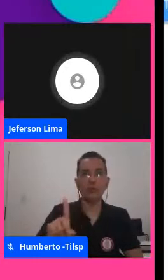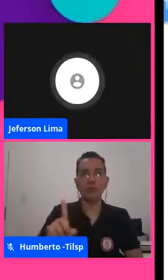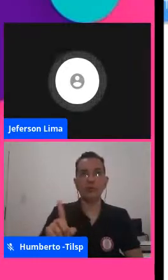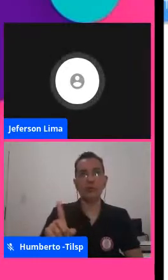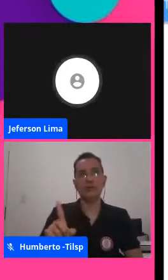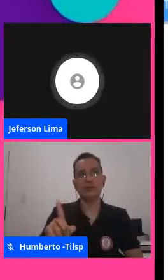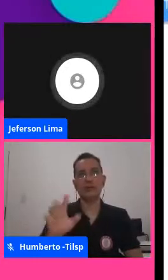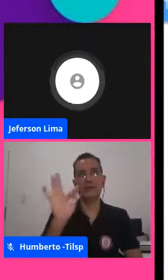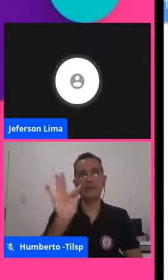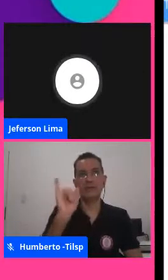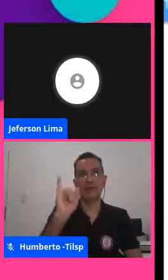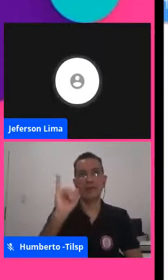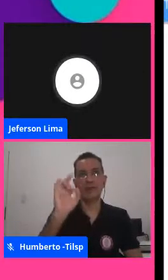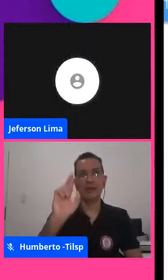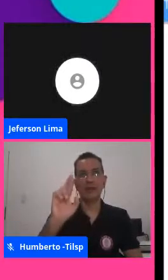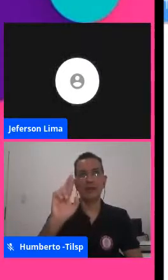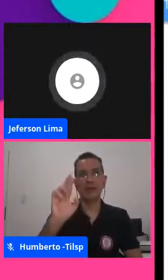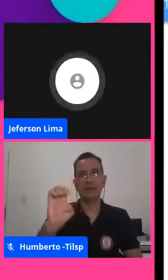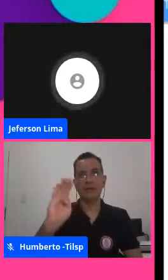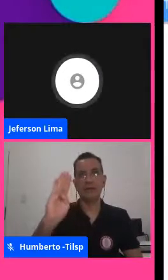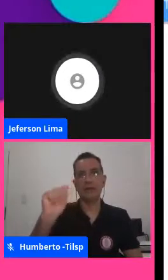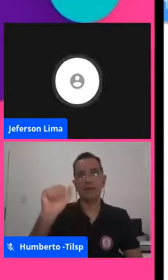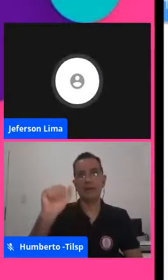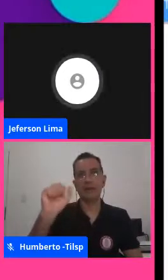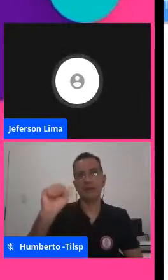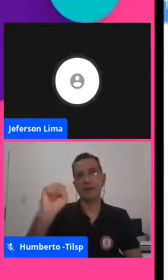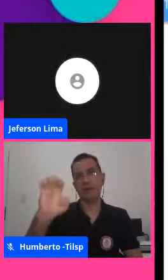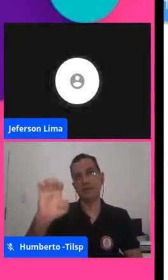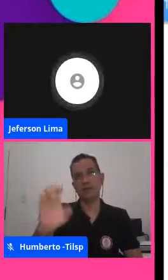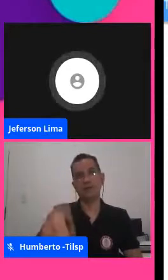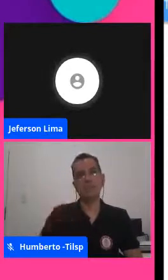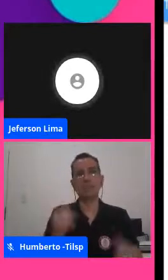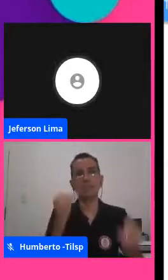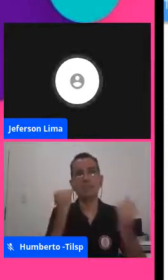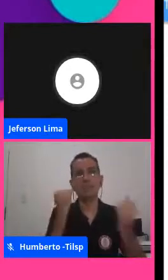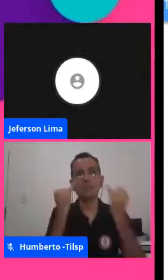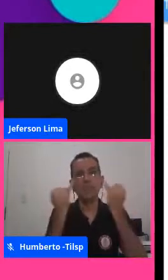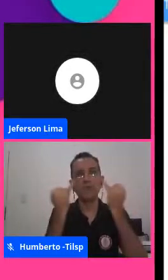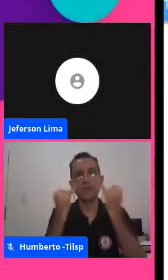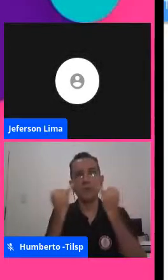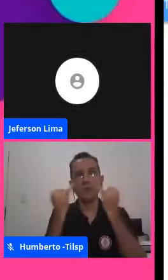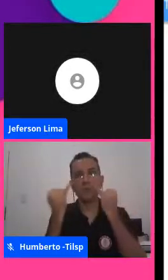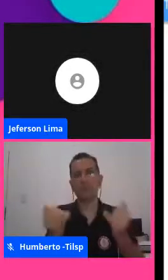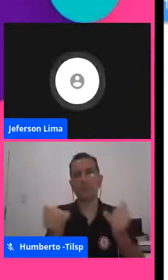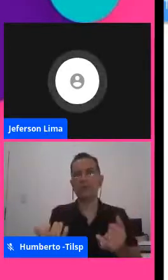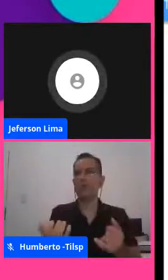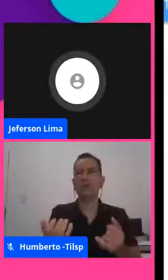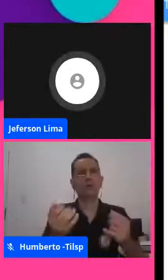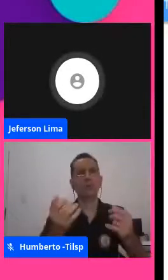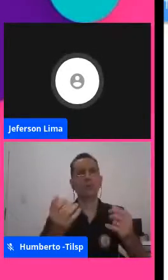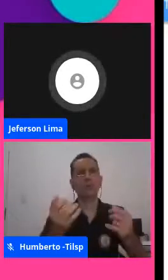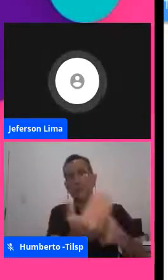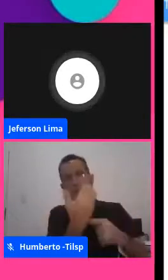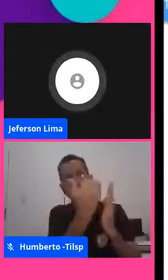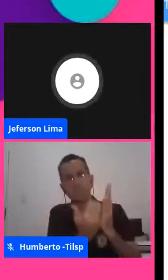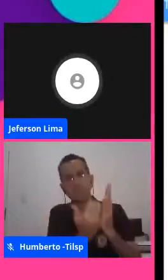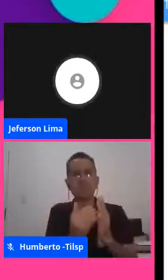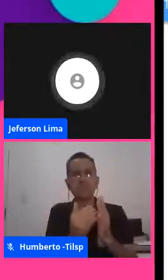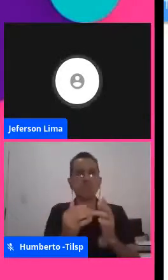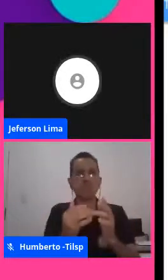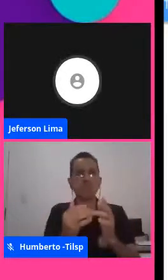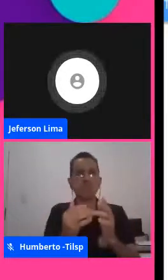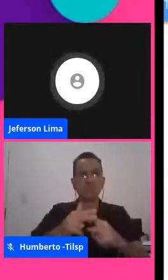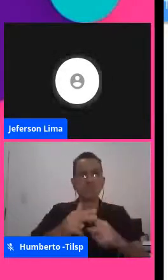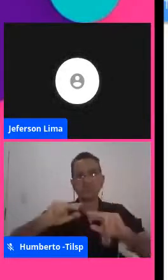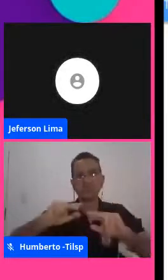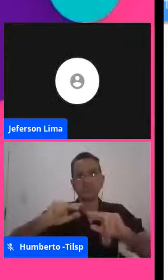tem acesso a cada informação. Informação por informação, em recurso por recurso. Com isso você consegue garantir a segurança